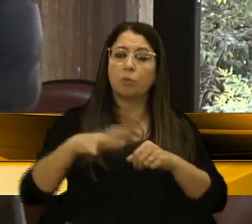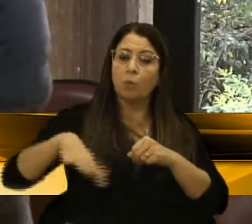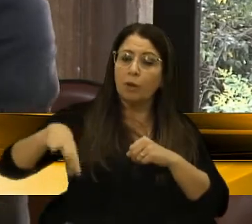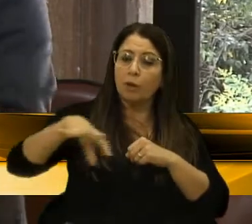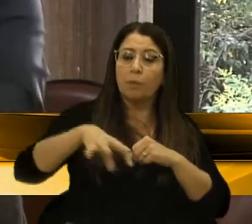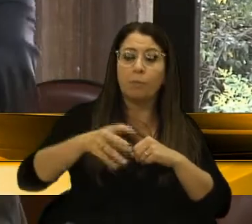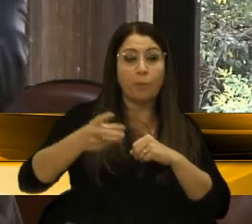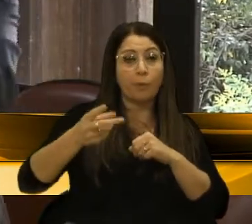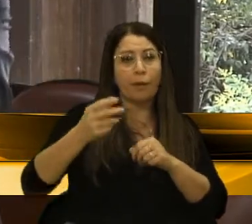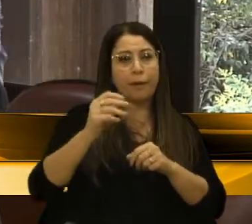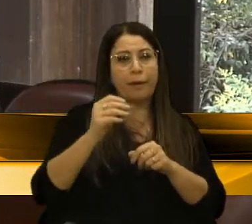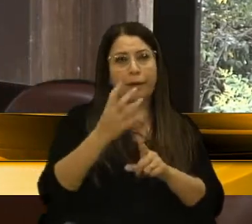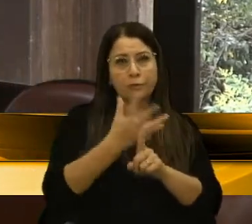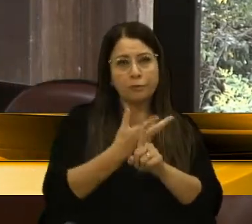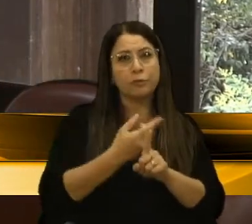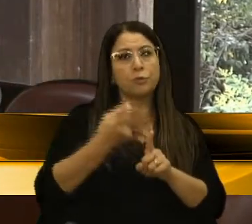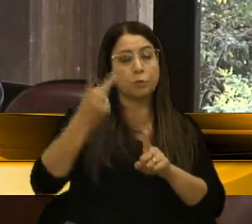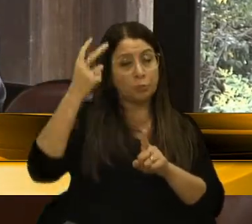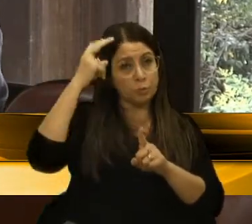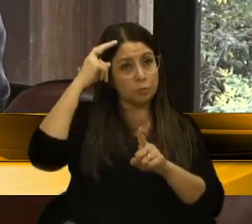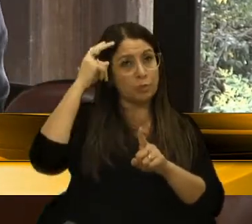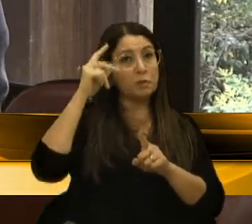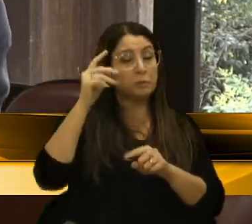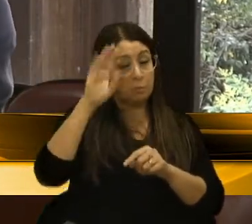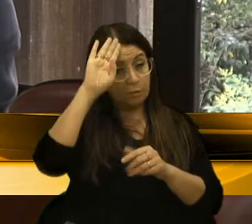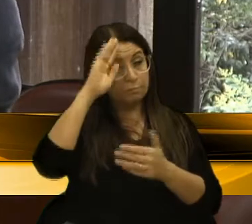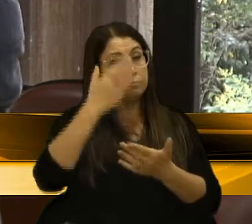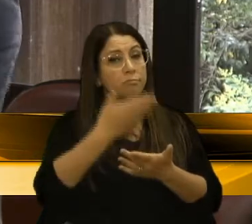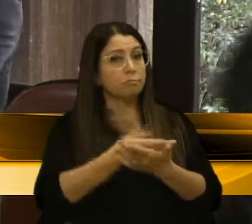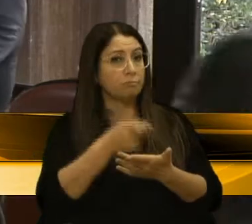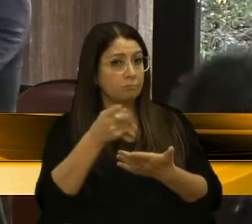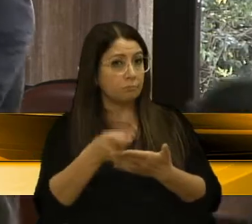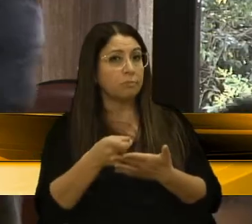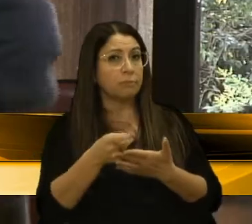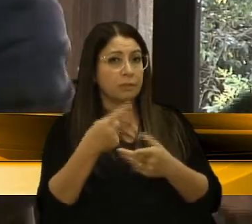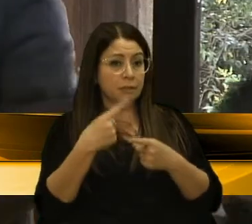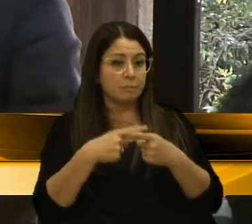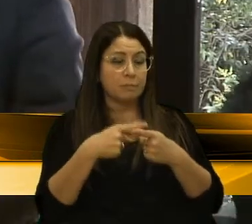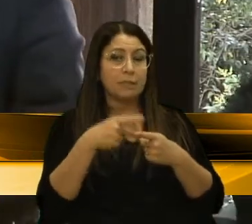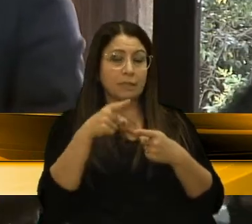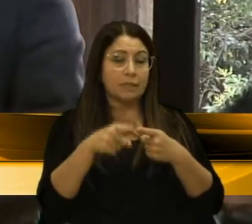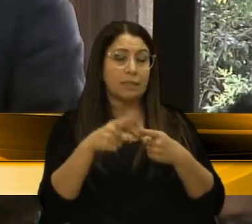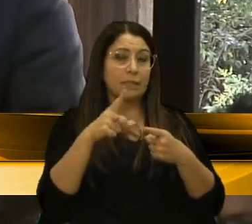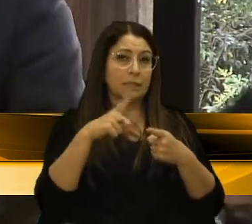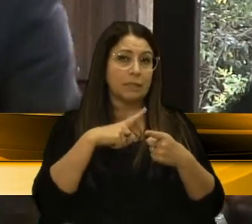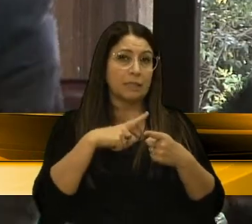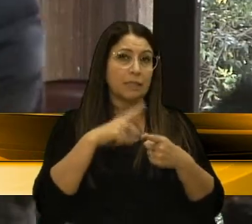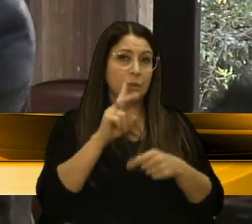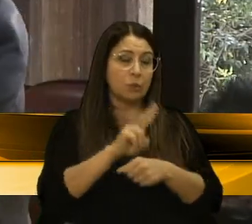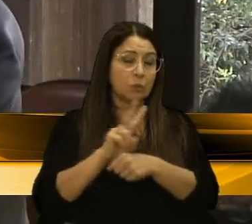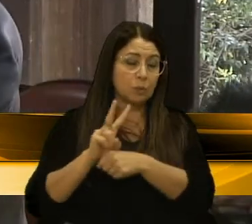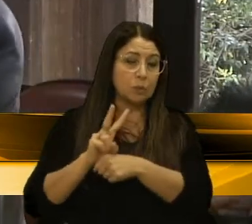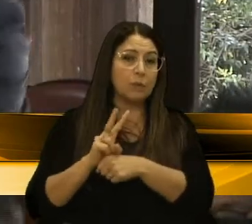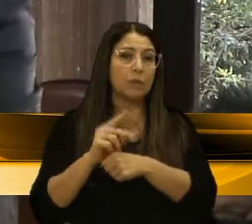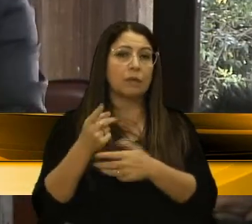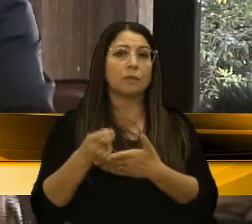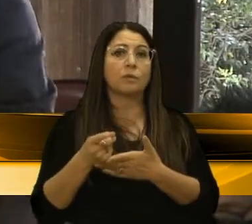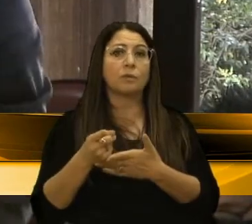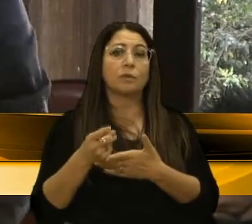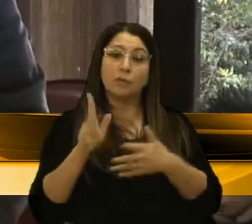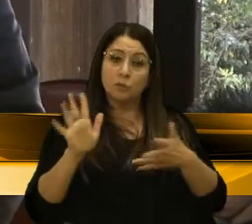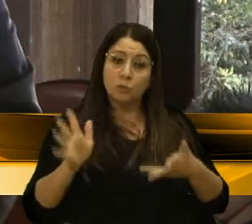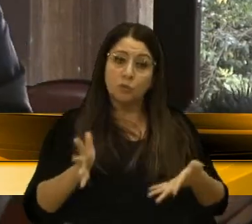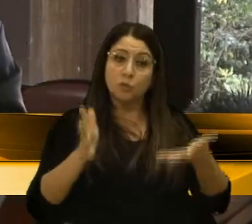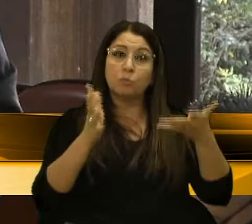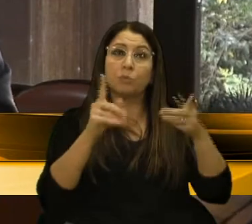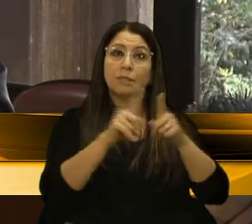vamos, né, dar o nosso voto de confiança neste momento, para que ela tenha a sua preservação, ela tenha um estímulo e